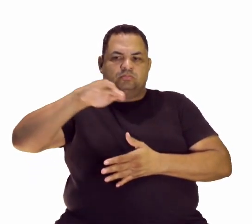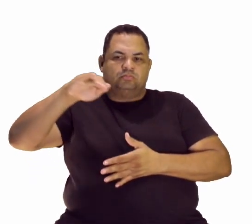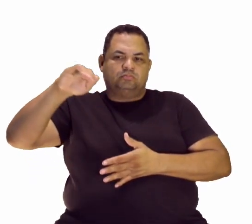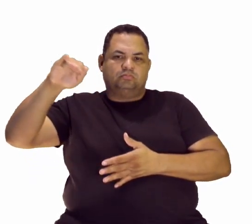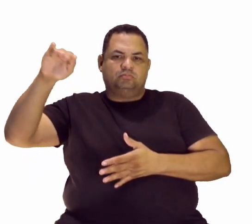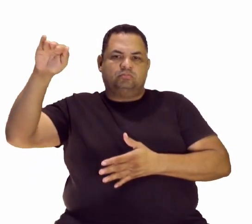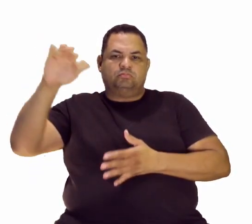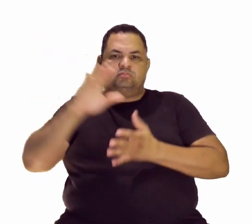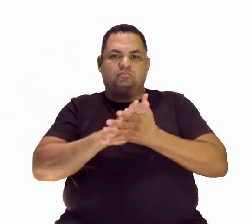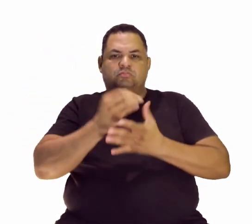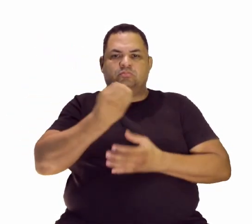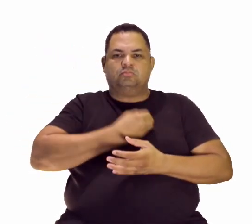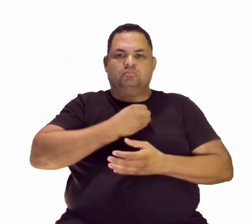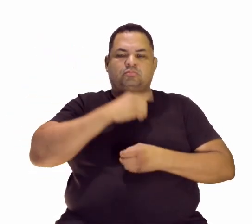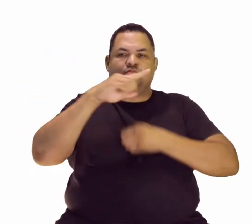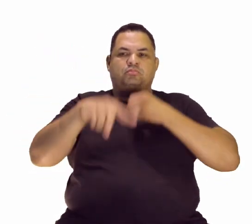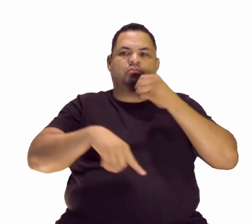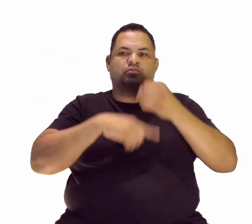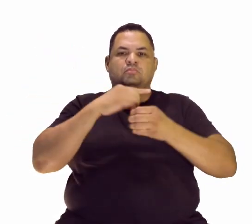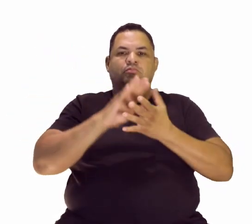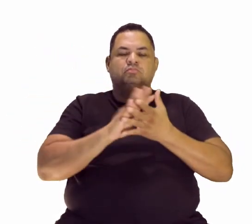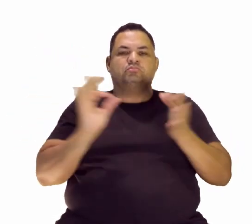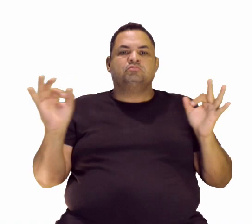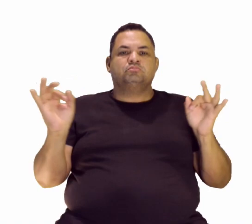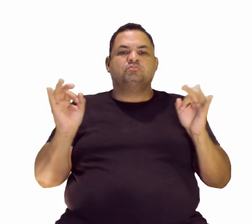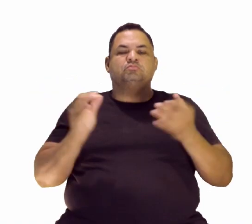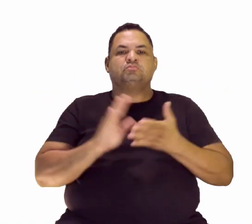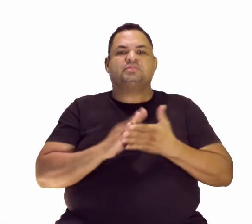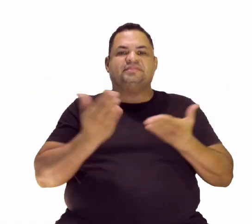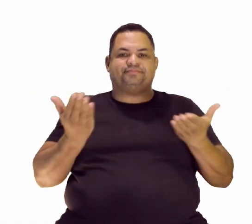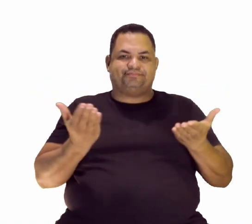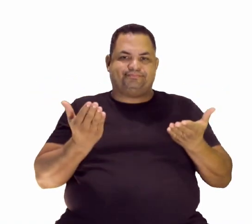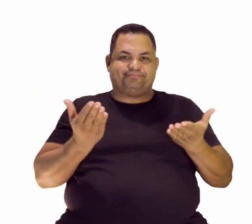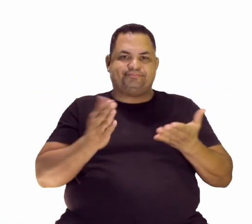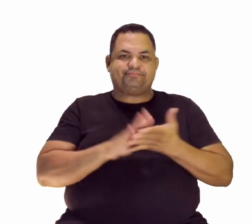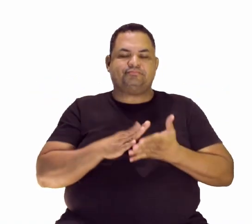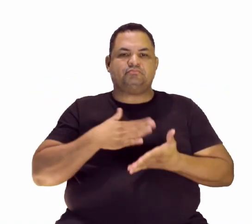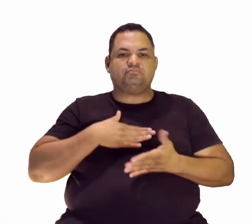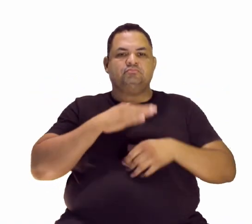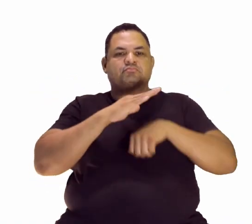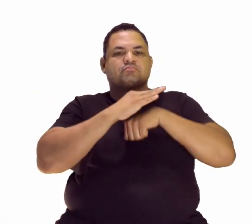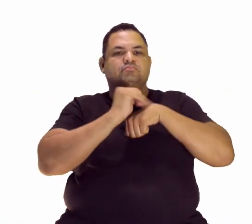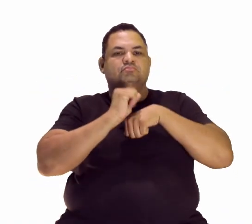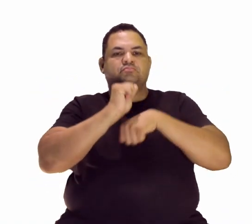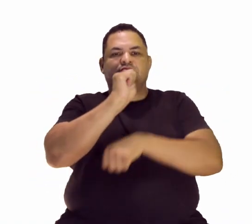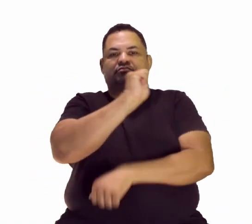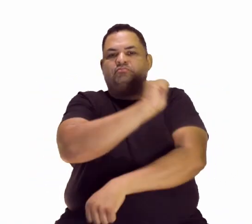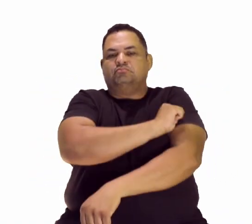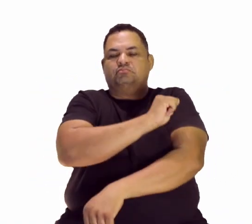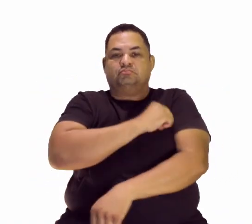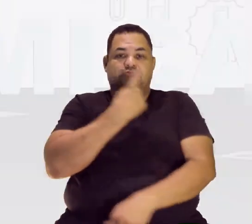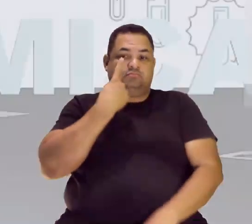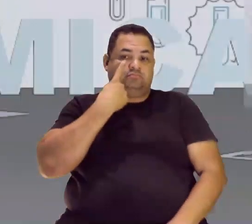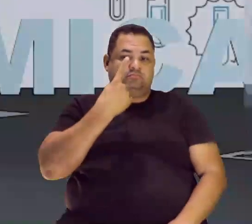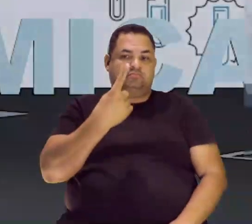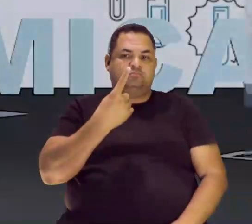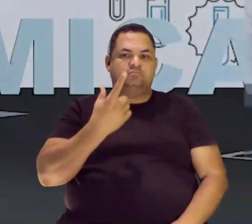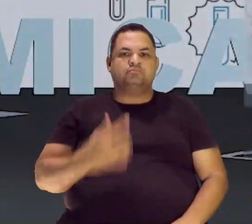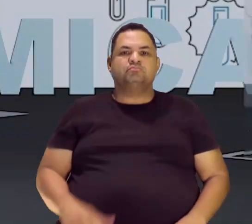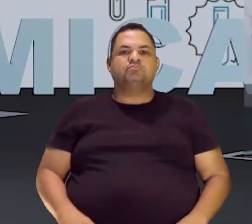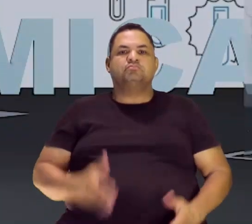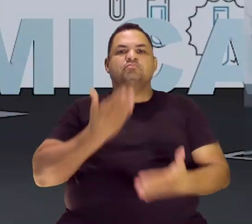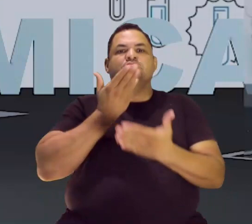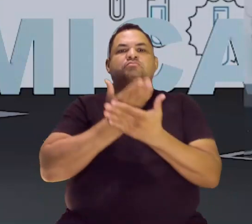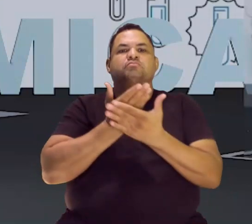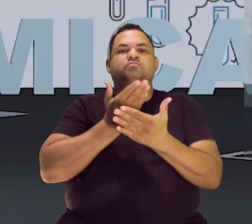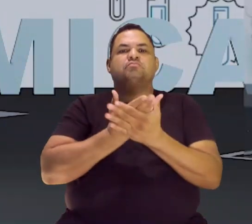crescente de números atômicos, não é isso? Então, olha aí, meu caro aluno, você viu agora, nesta